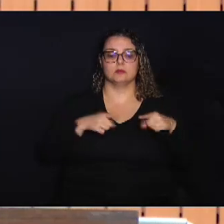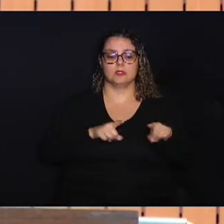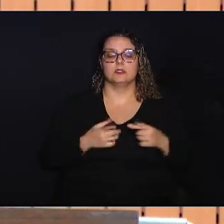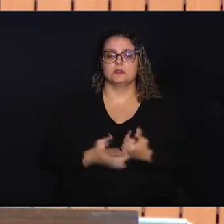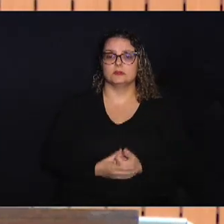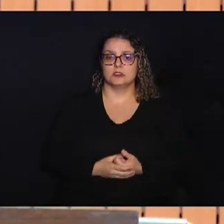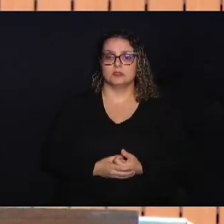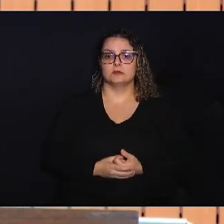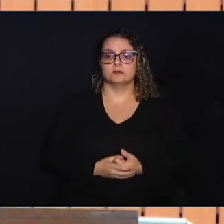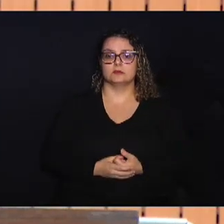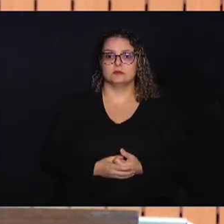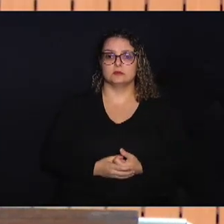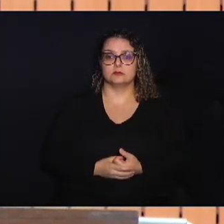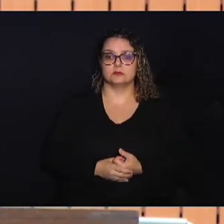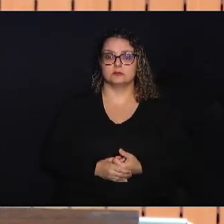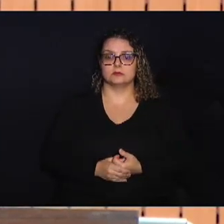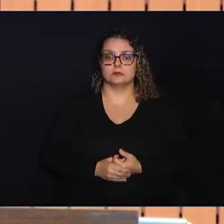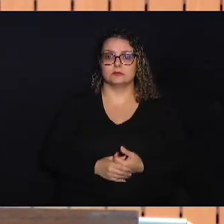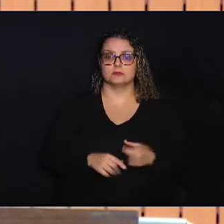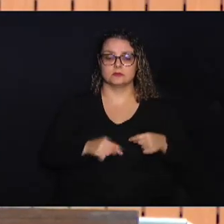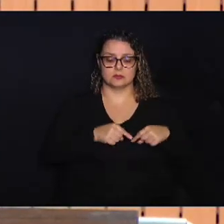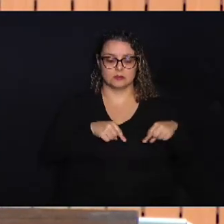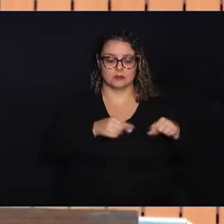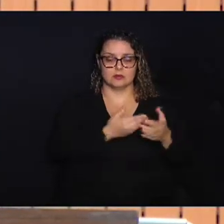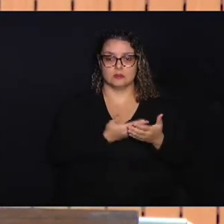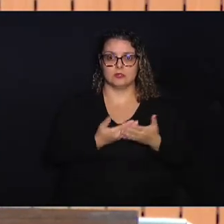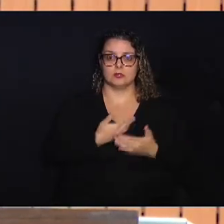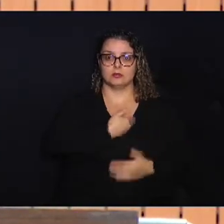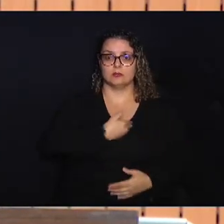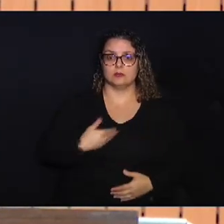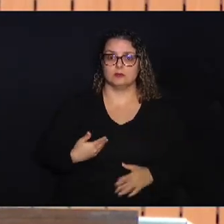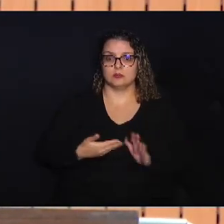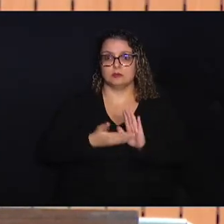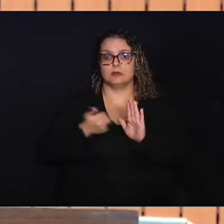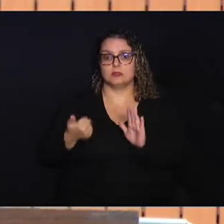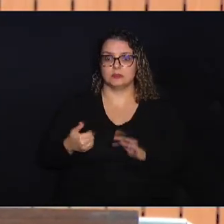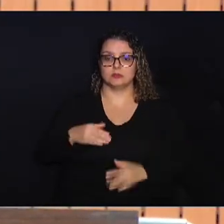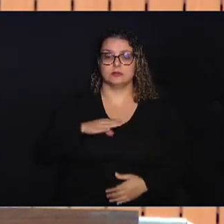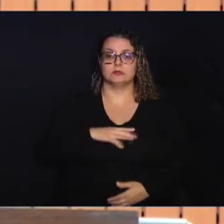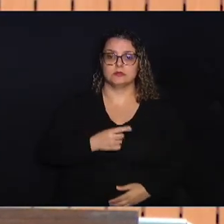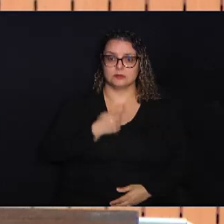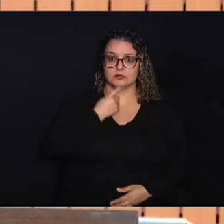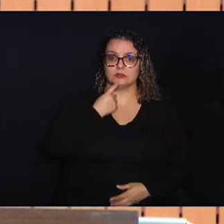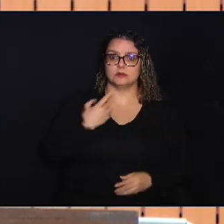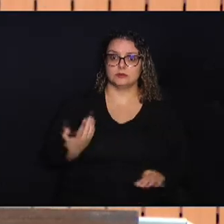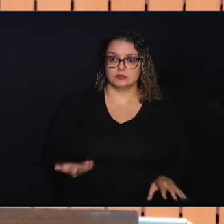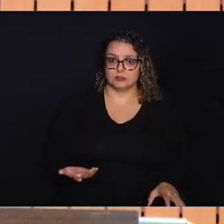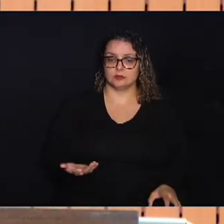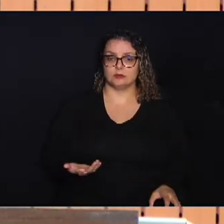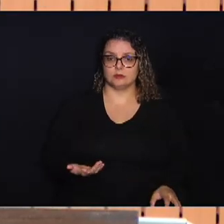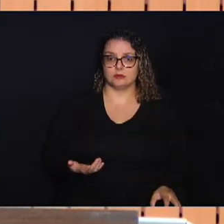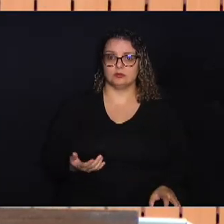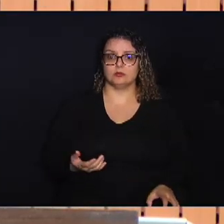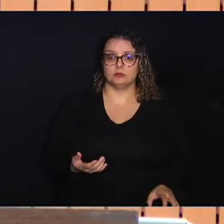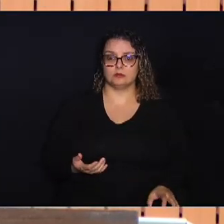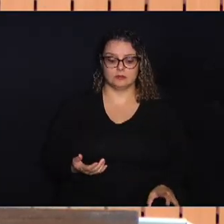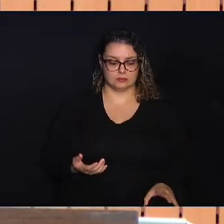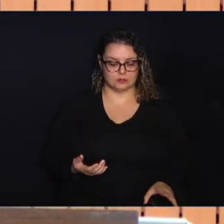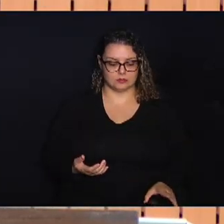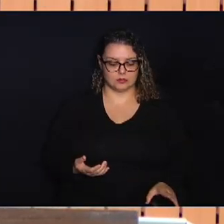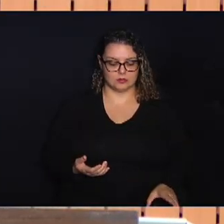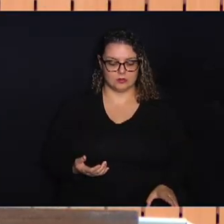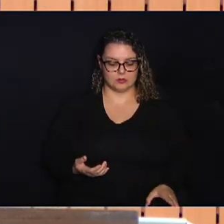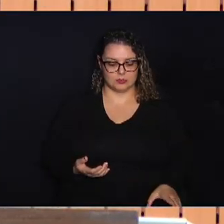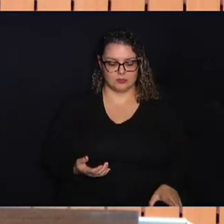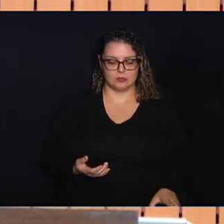a retiradas de salas públicas do município de Campinas. Então, o que nós estamos vendo são salas